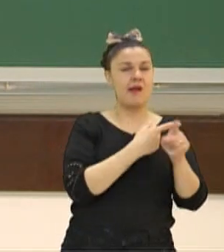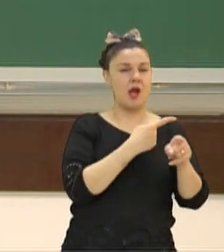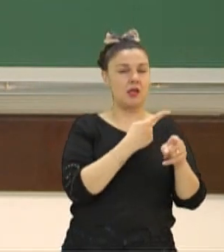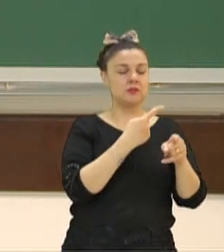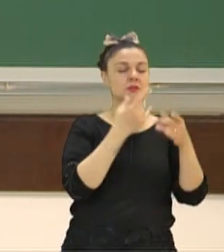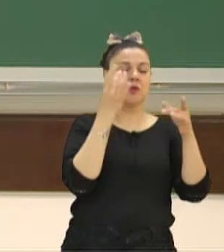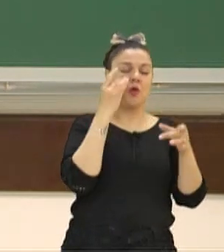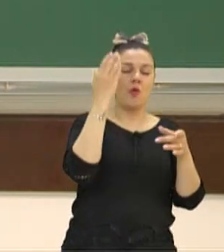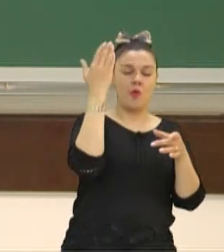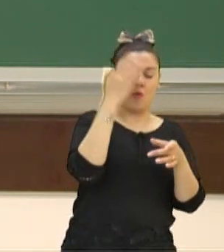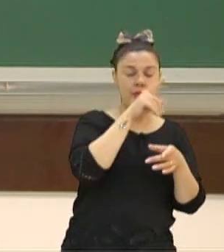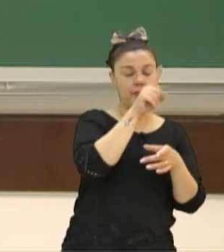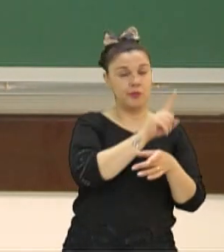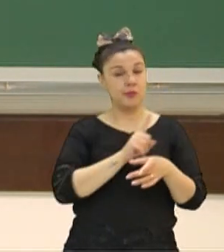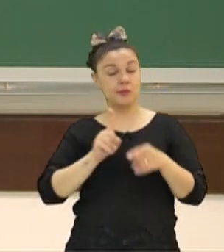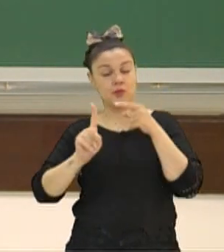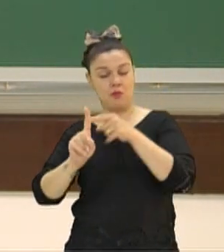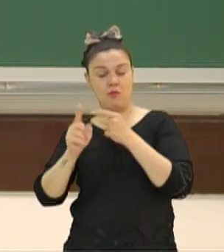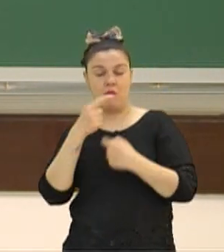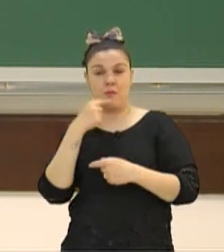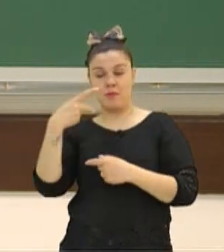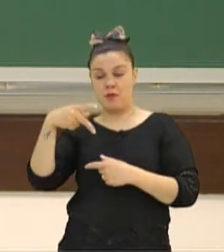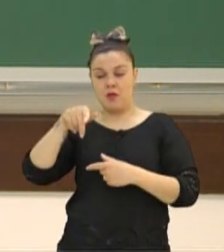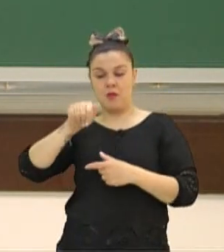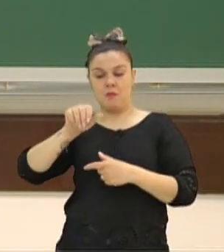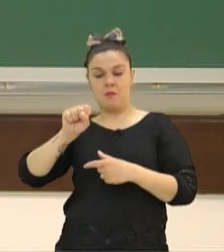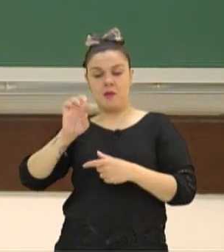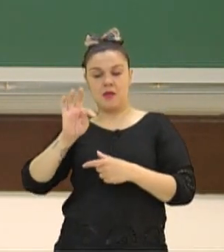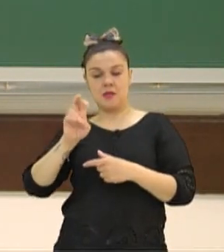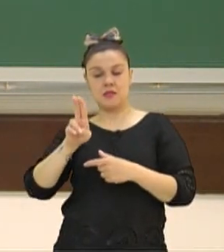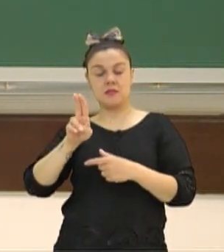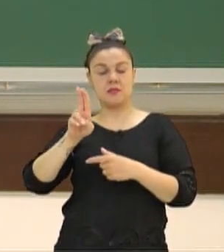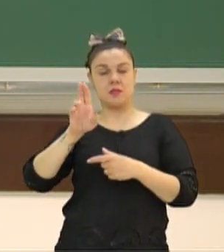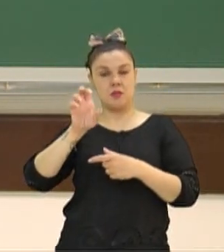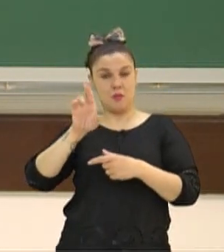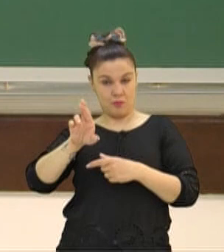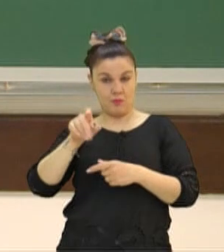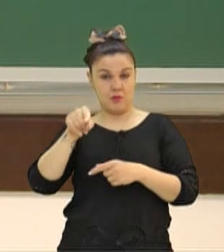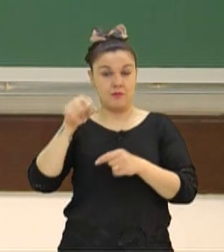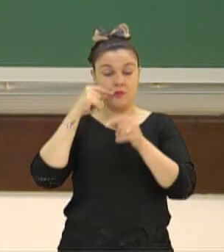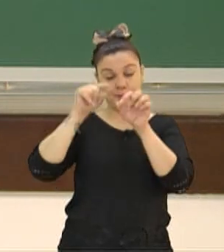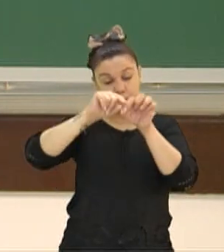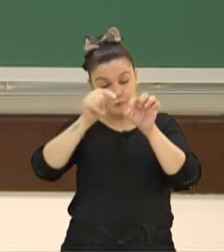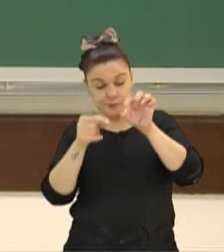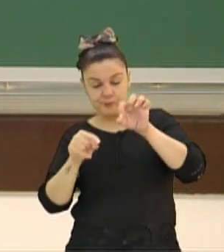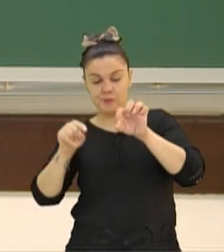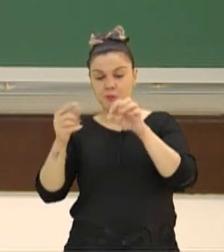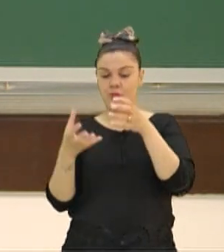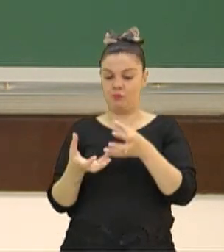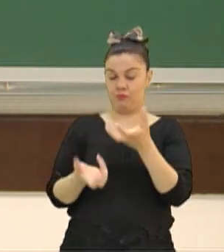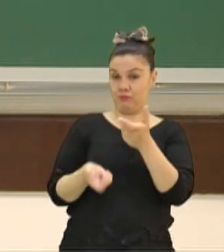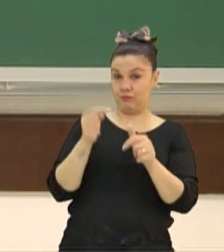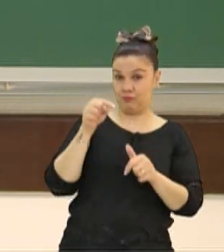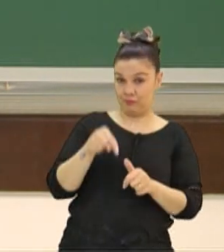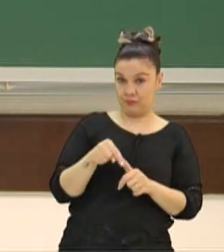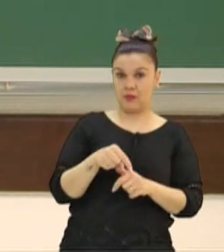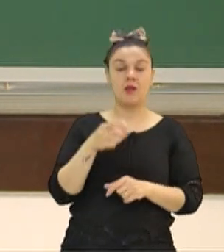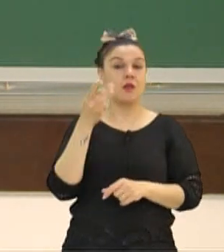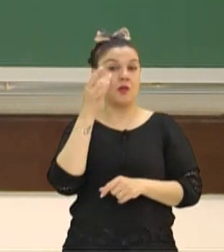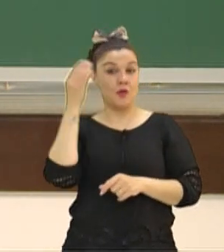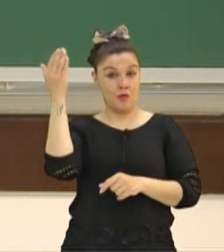Eu concordo com o Pasteur, que fez o experimento de colocar a curva na ponta do frasco, que comprova a teoria